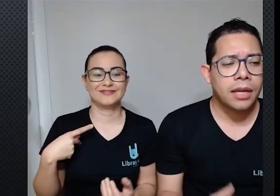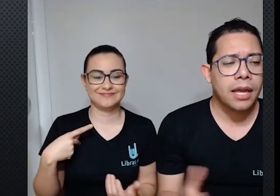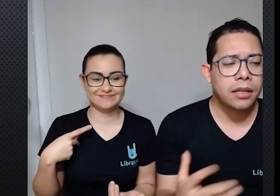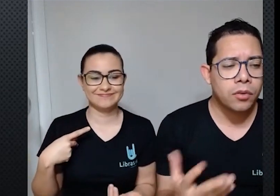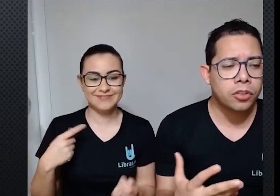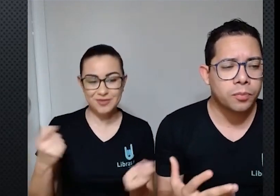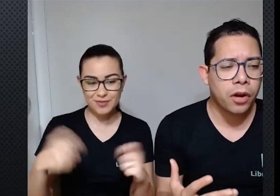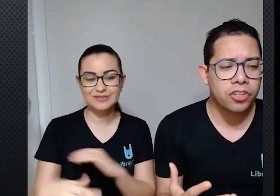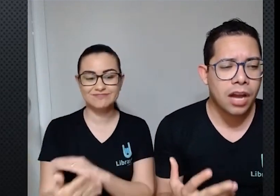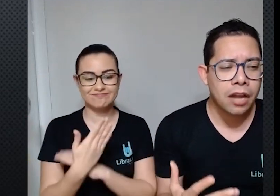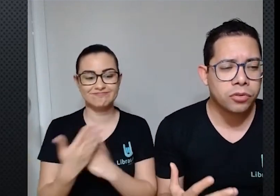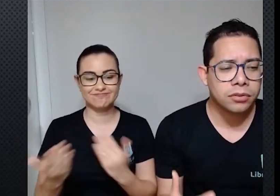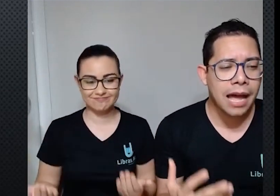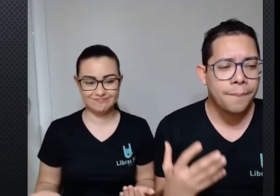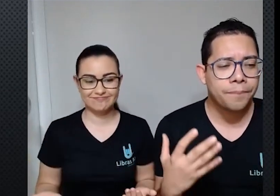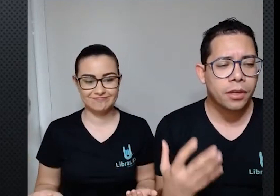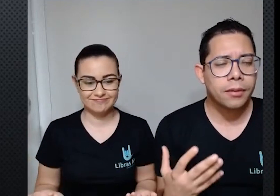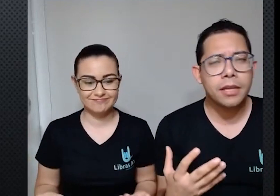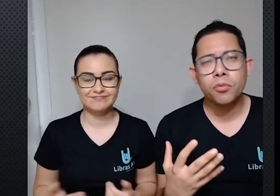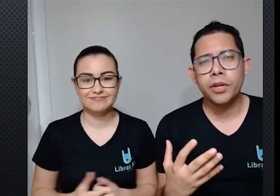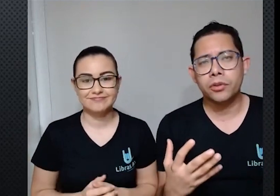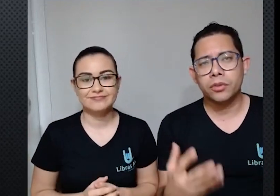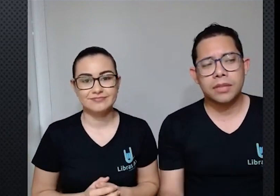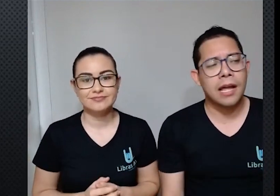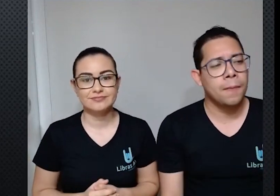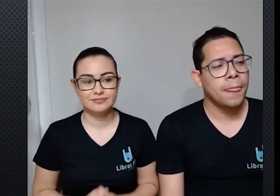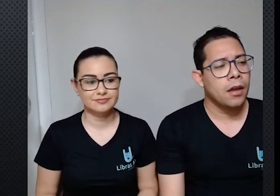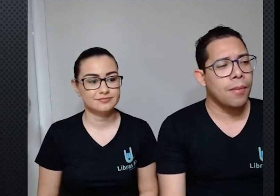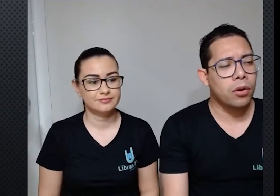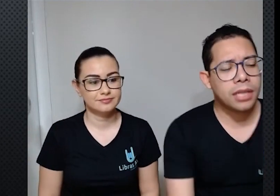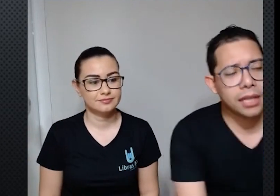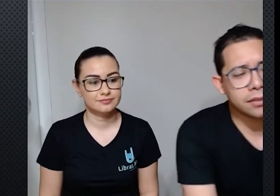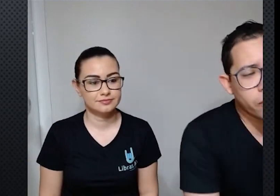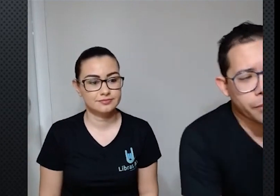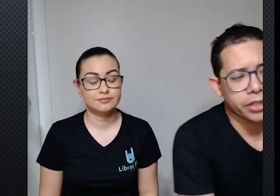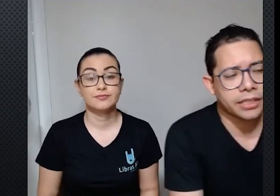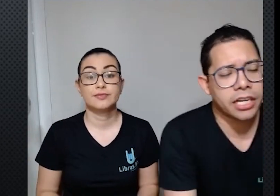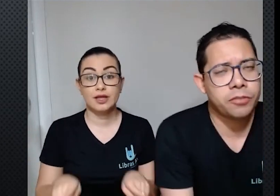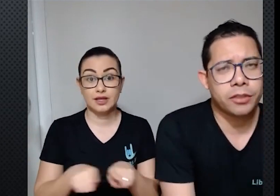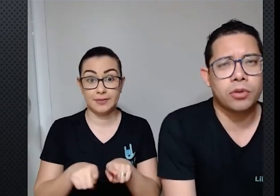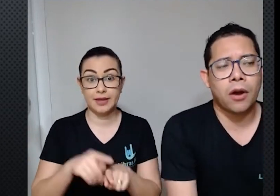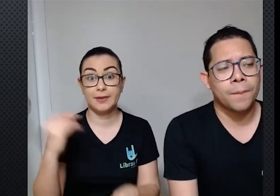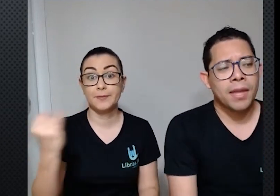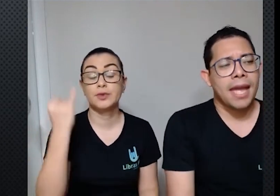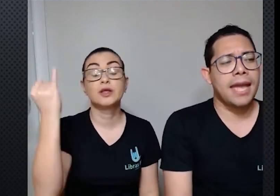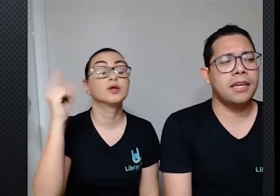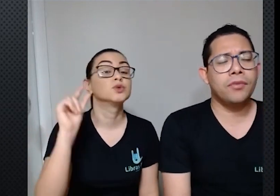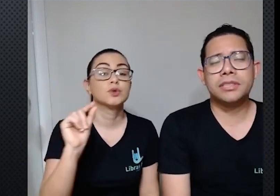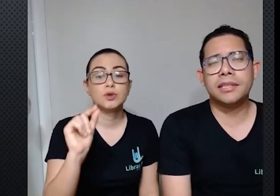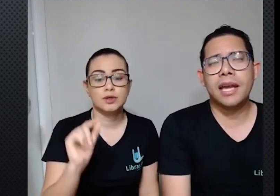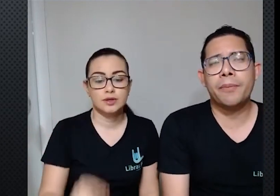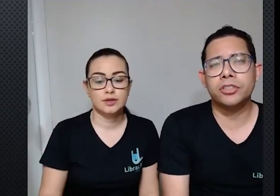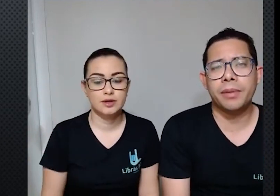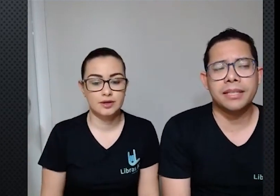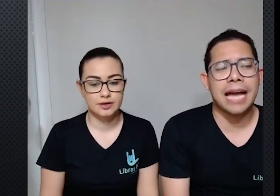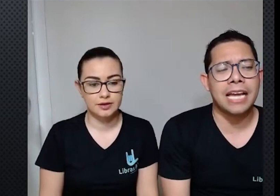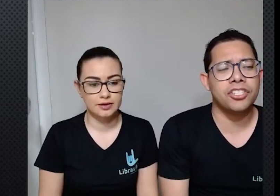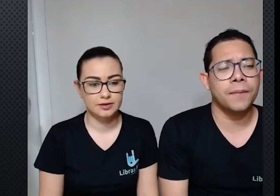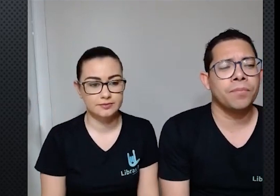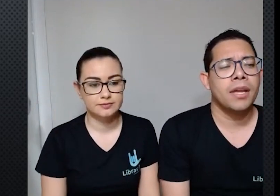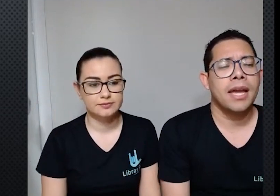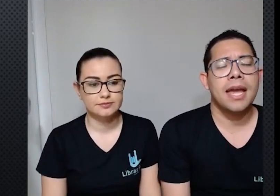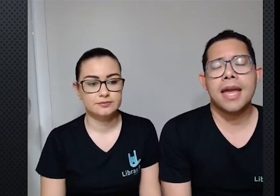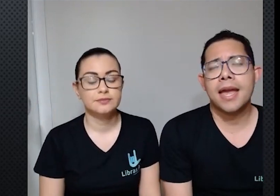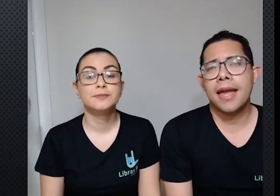rápido, né? Então, isso pode ajudar e muito, tá? Uma outra questão importante, pessoal, é que você tem a